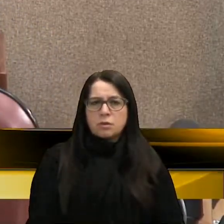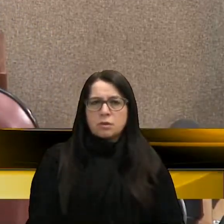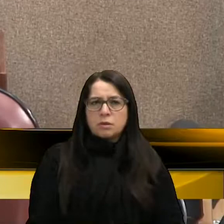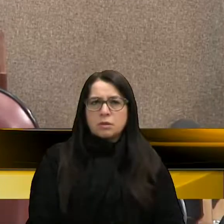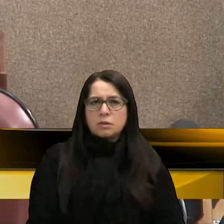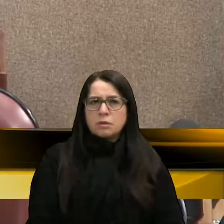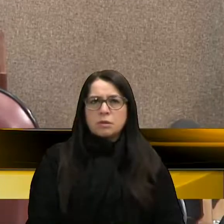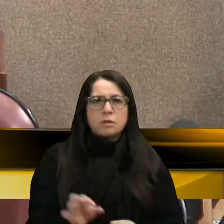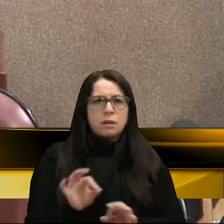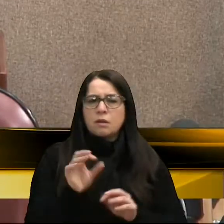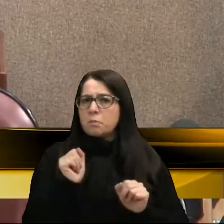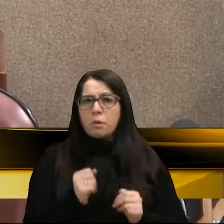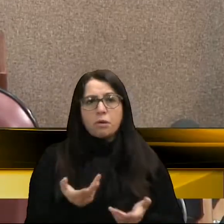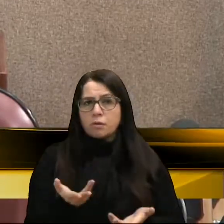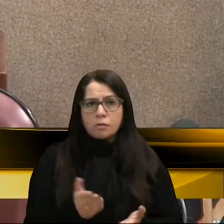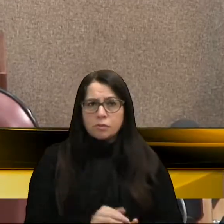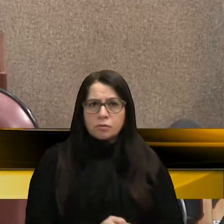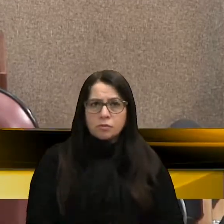Nada pode.